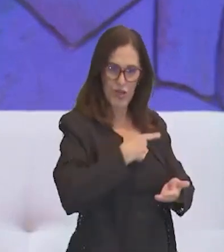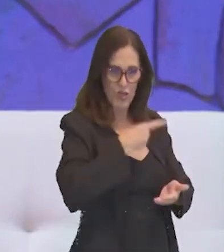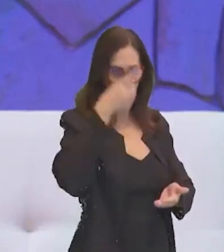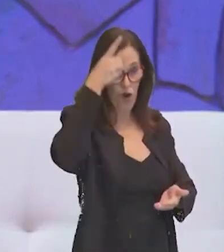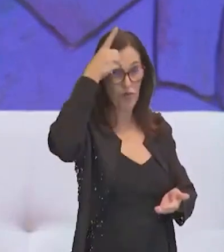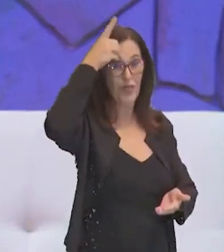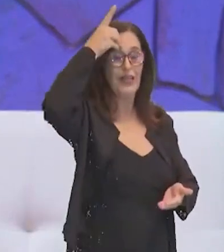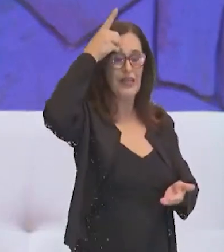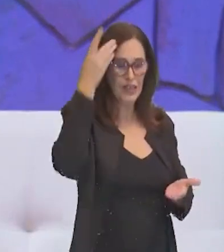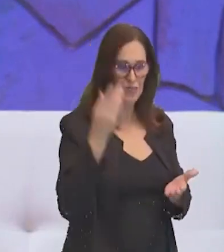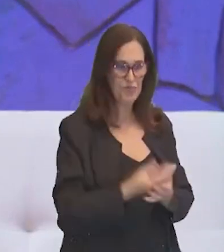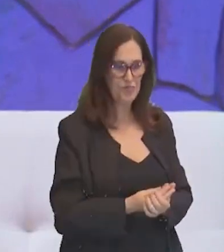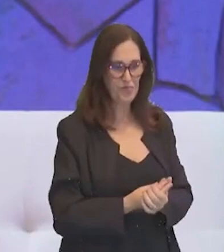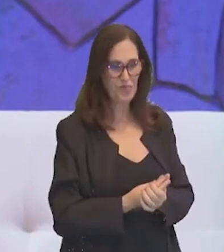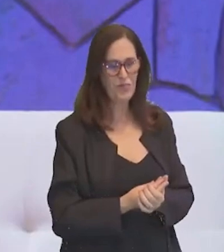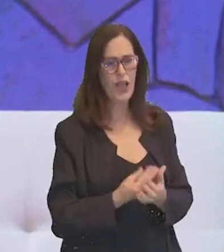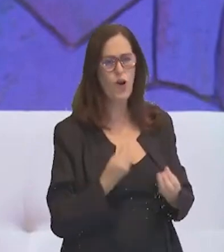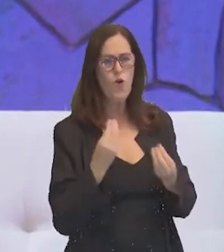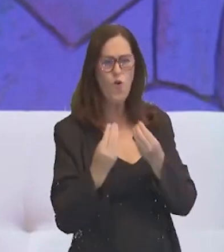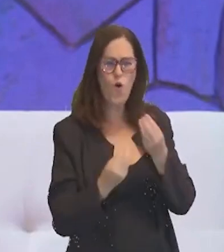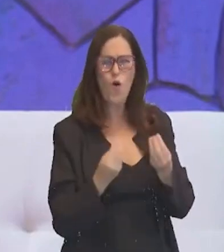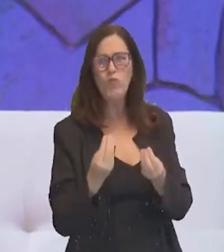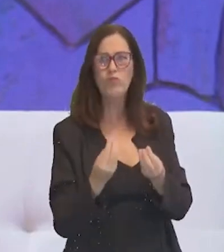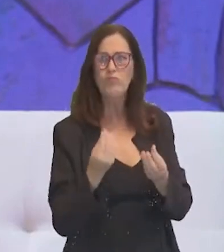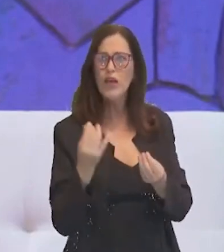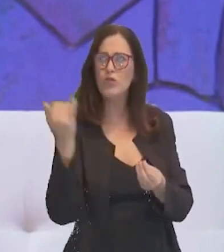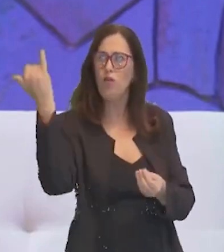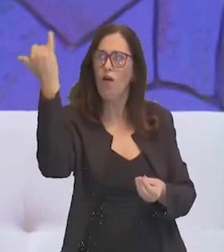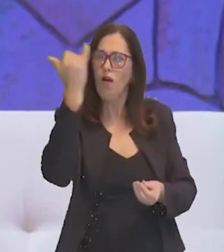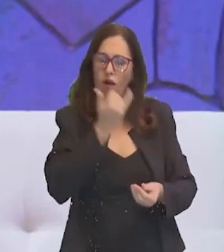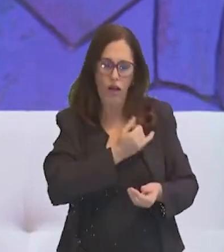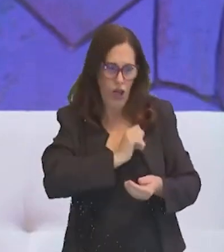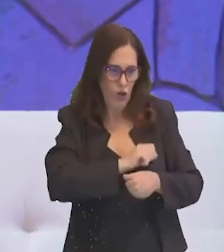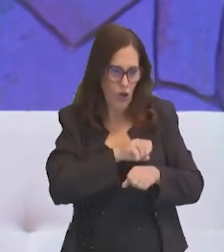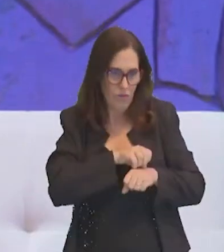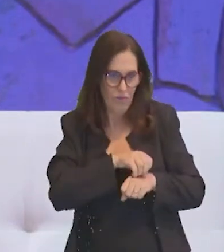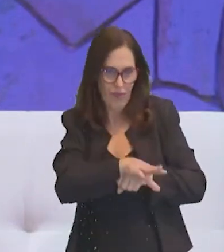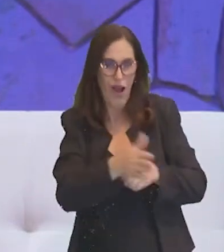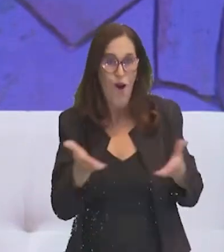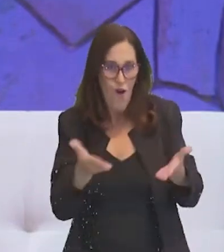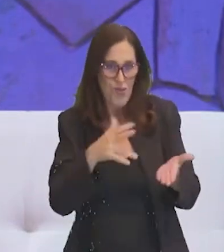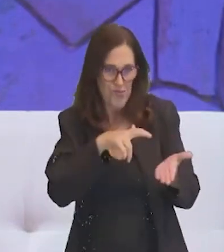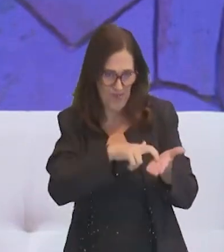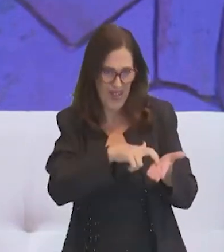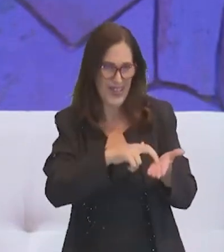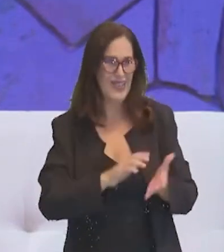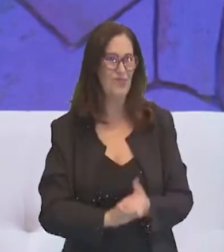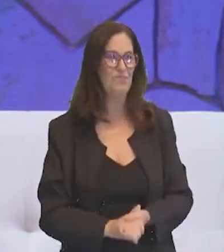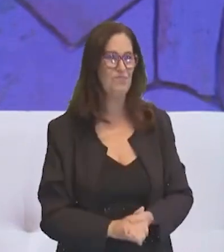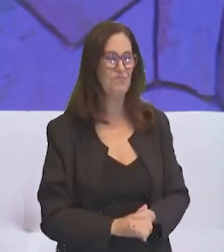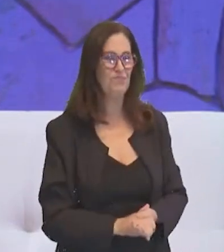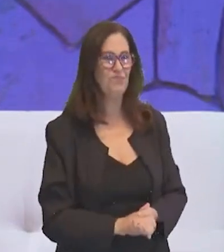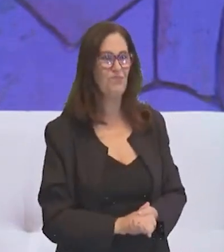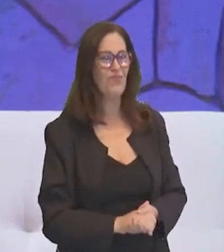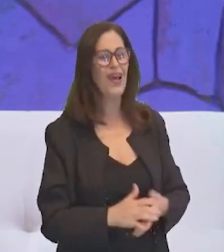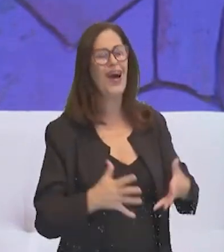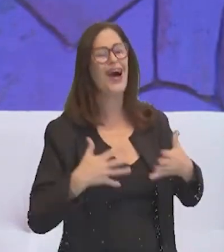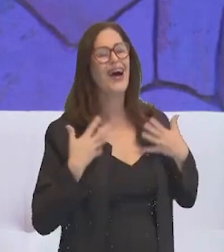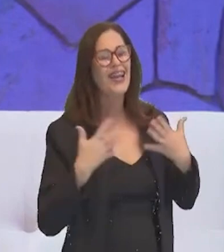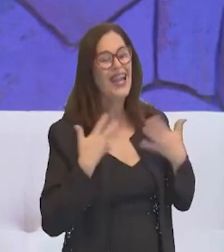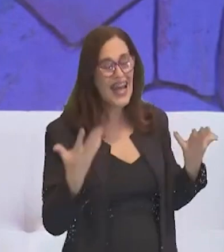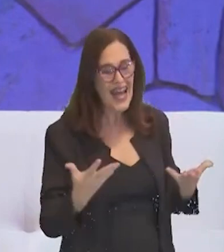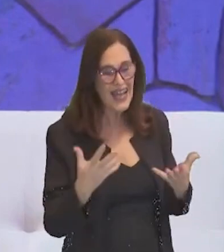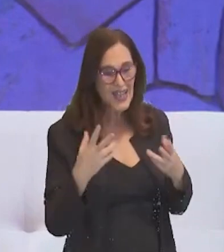poder falar um pouco sobre o que Deus colocou no meu coração aos irmãos nesta manhã. E alegra os meus olhos e